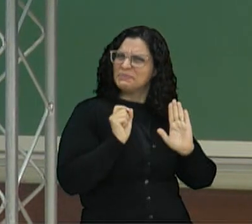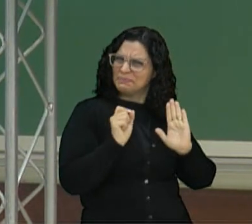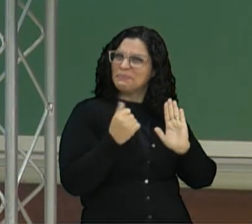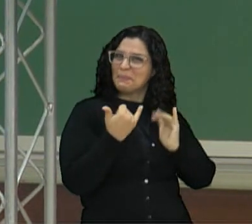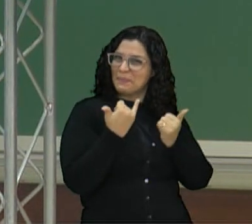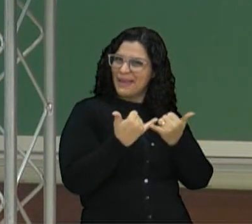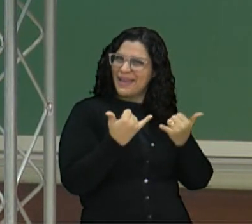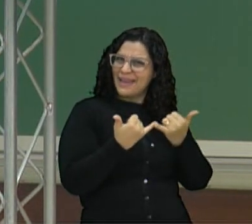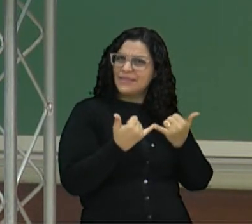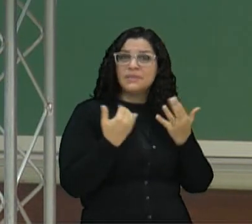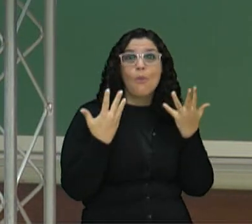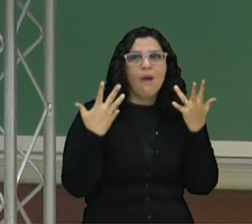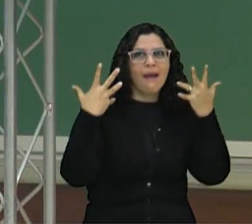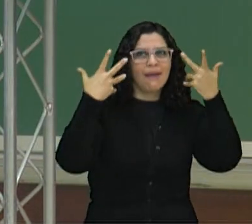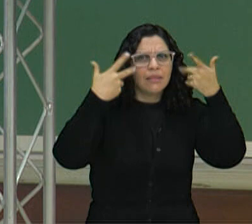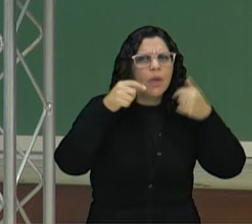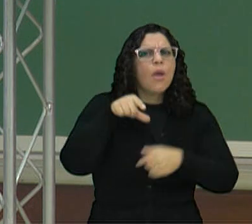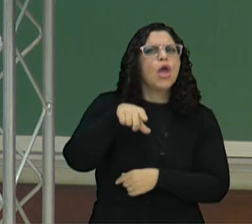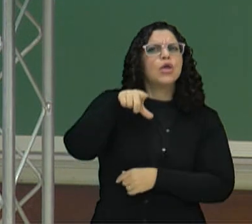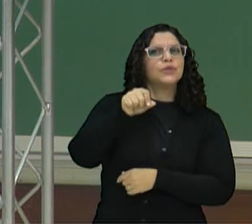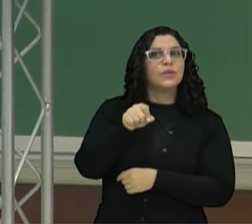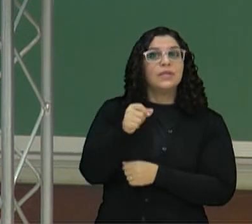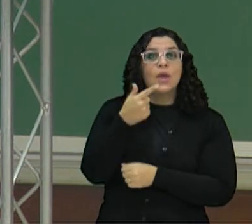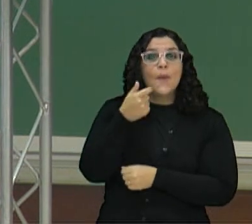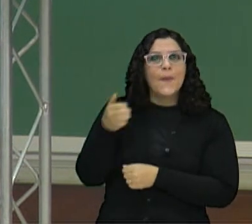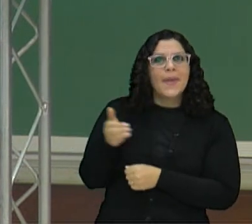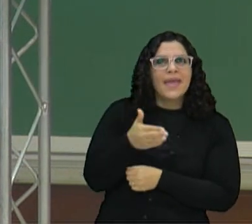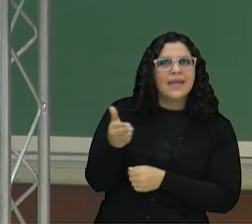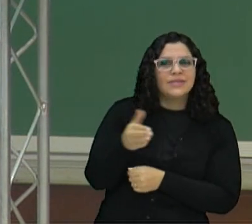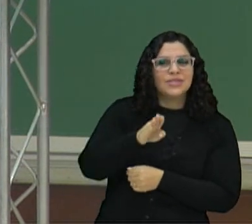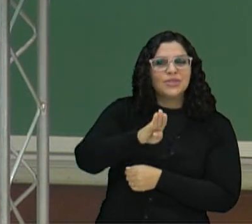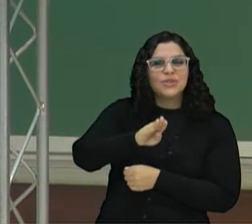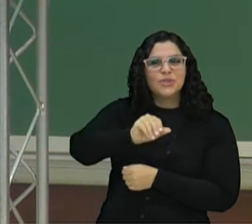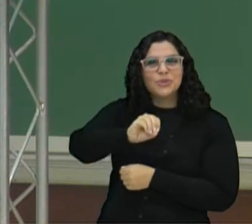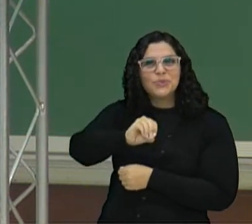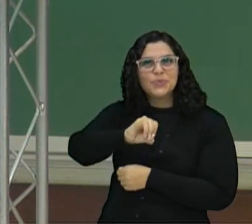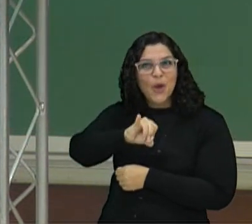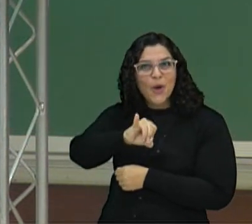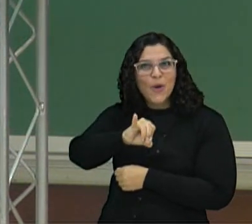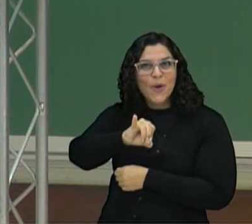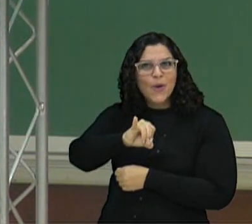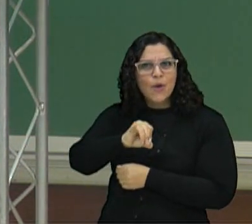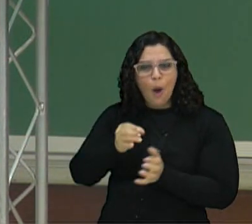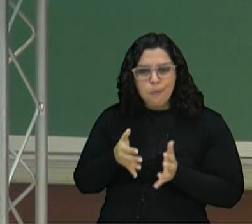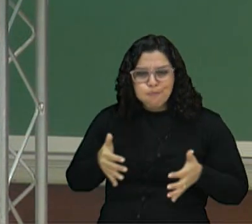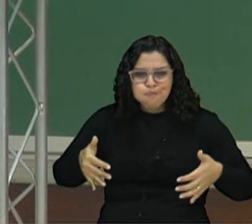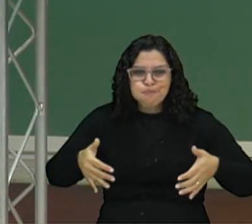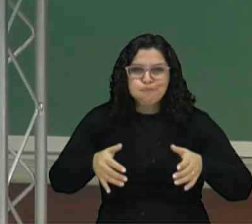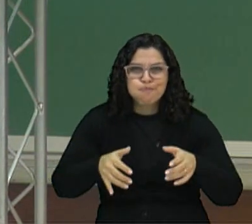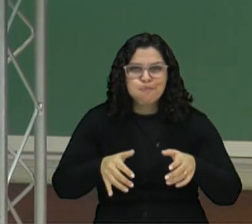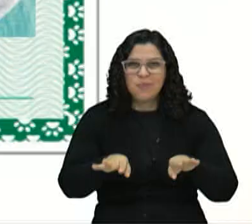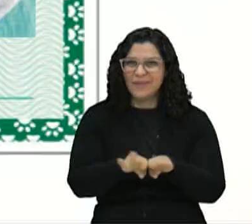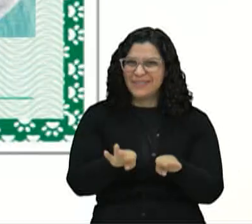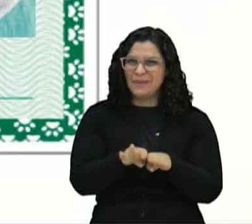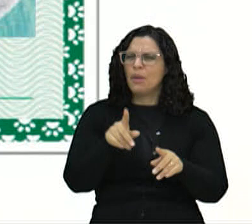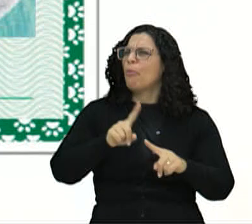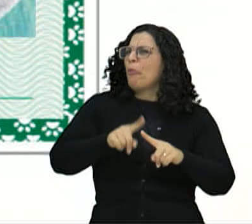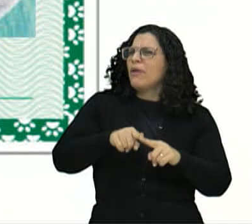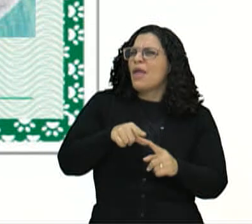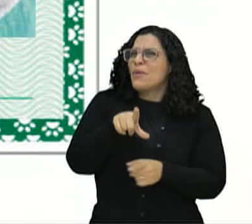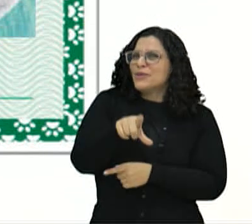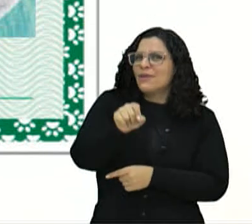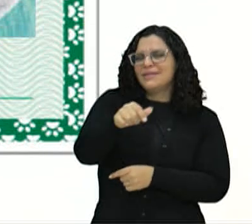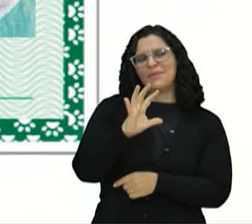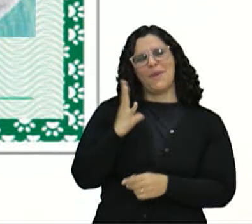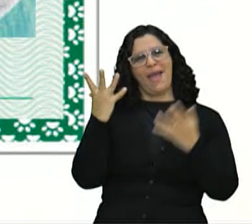identidade animal. Eu escolhi o peixe-boi, que é o meu animal predileto, como vocês já sabem. Então, por que será